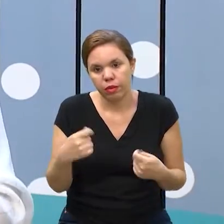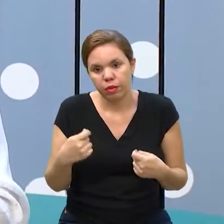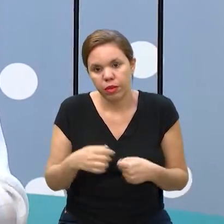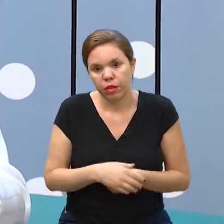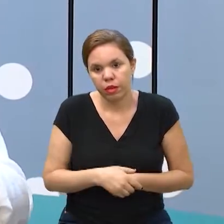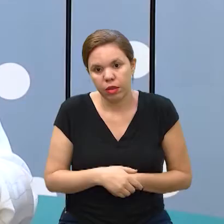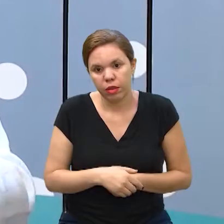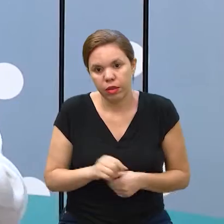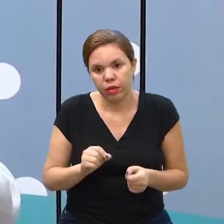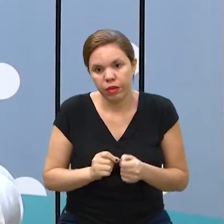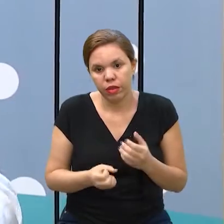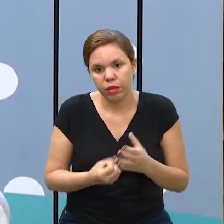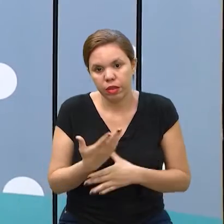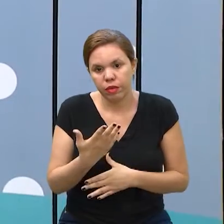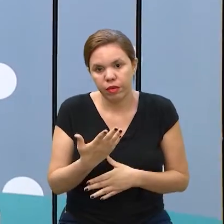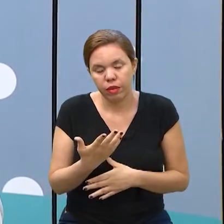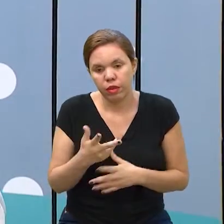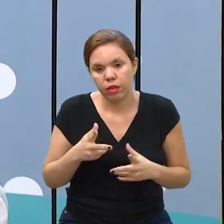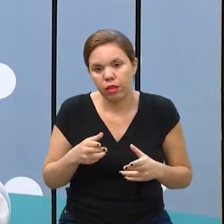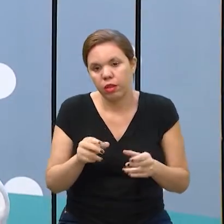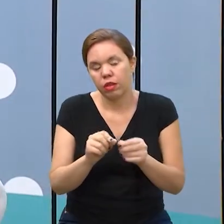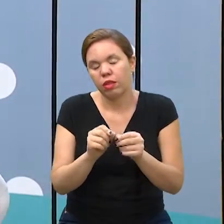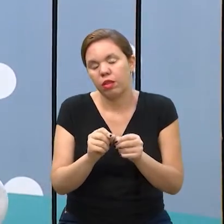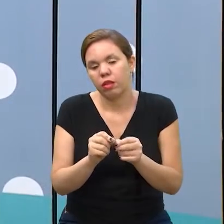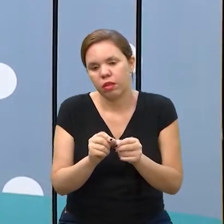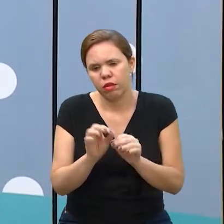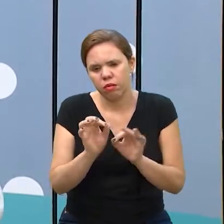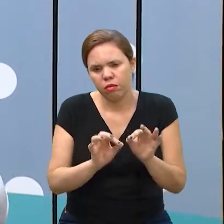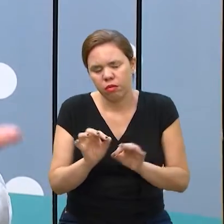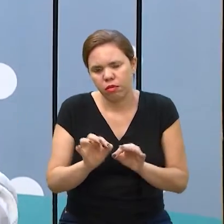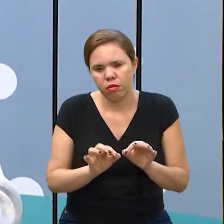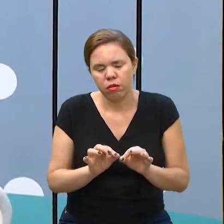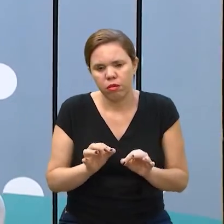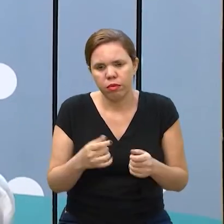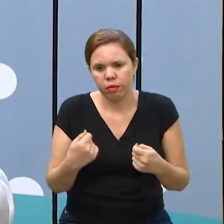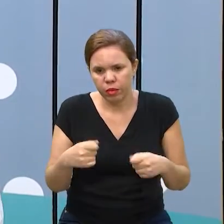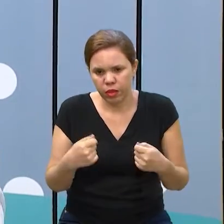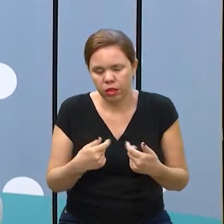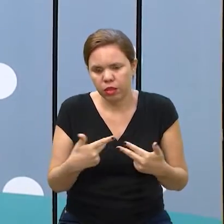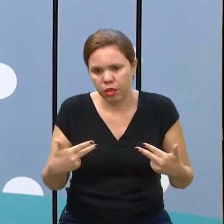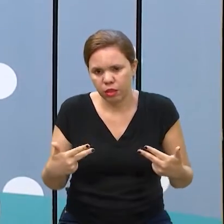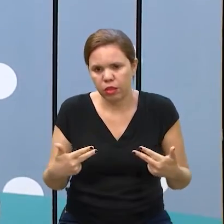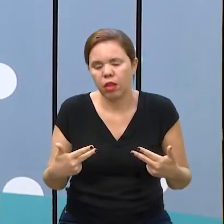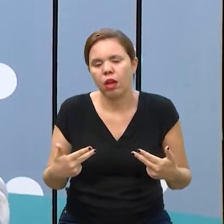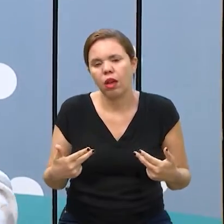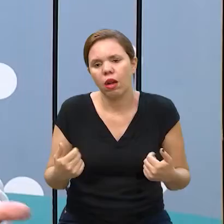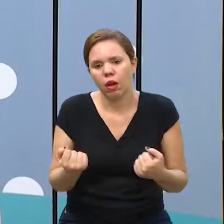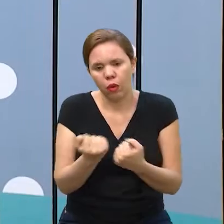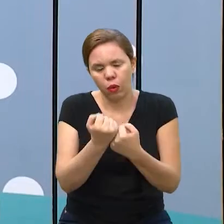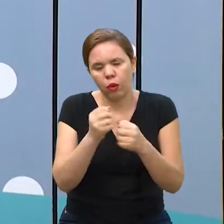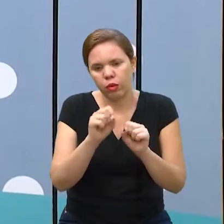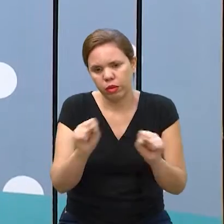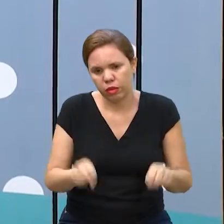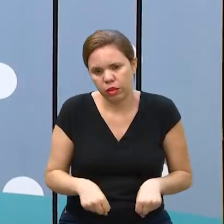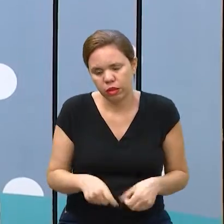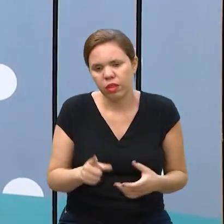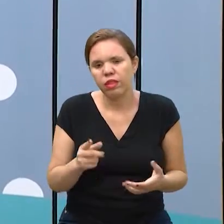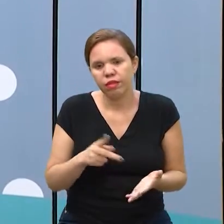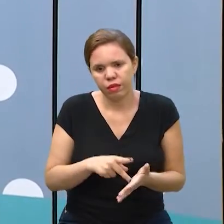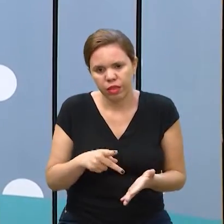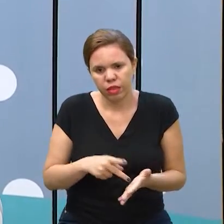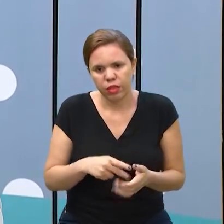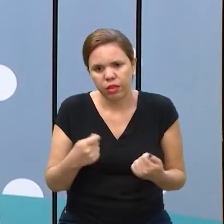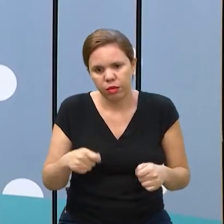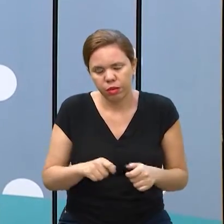vai precisar fazer alguns efeitos na edição, então você já vai necessitando de outros recursos e aí não tem